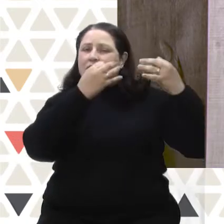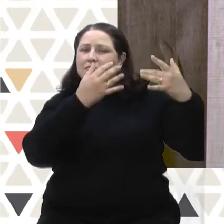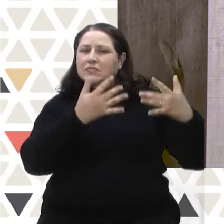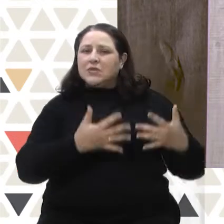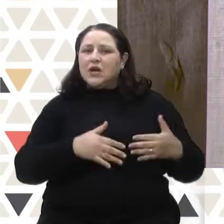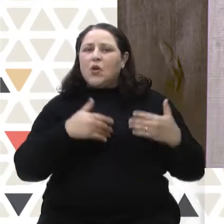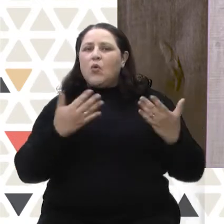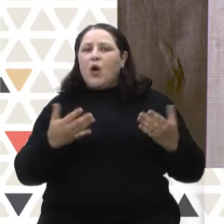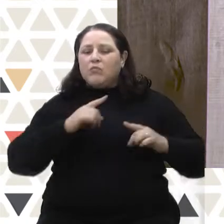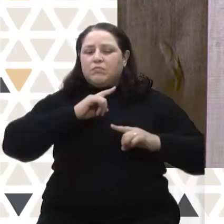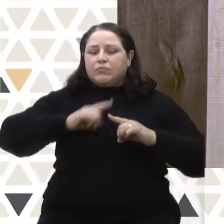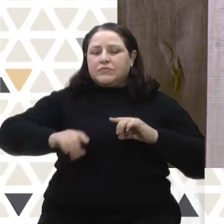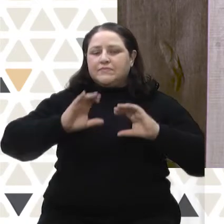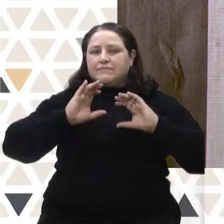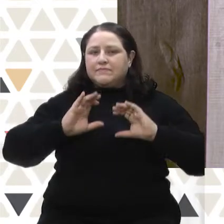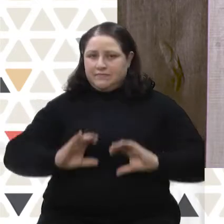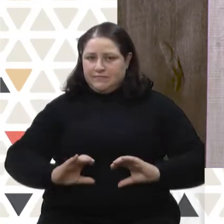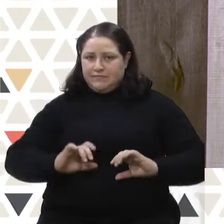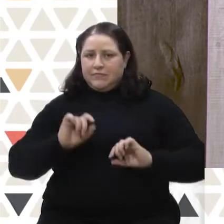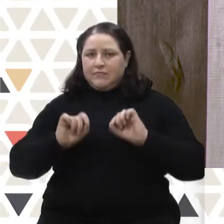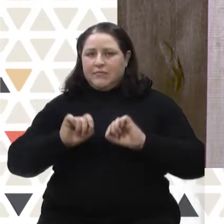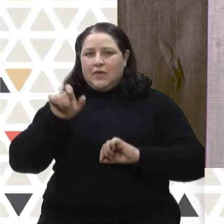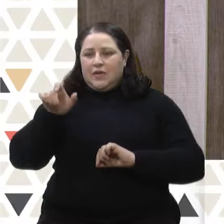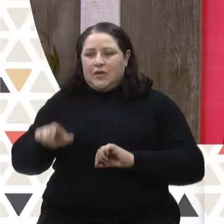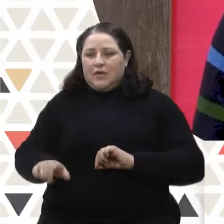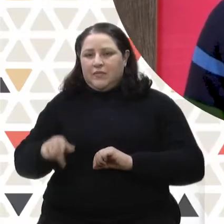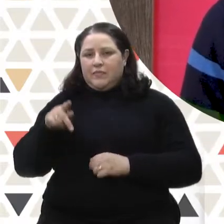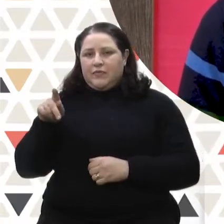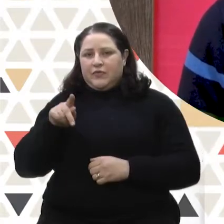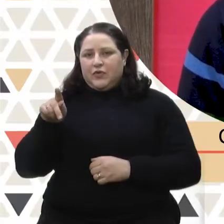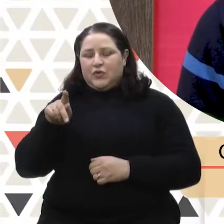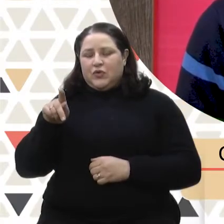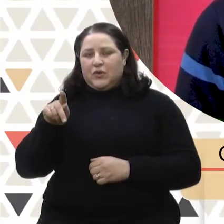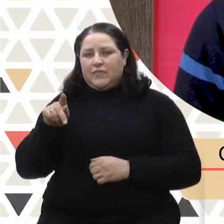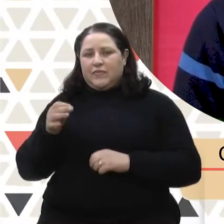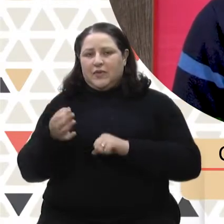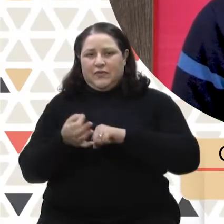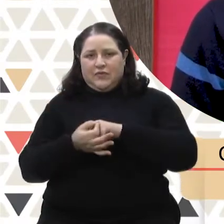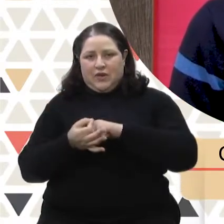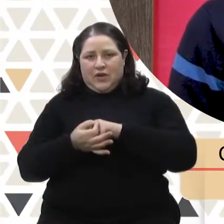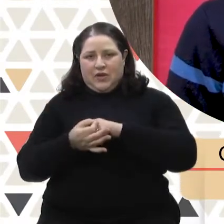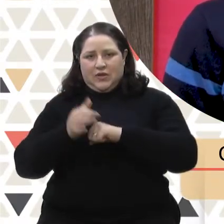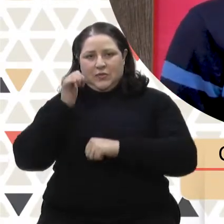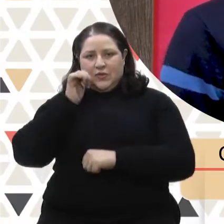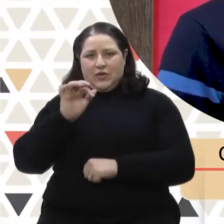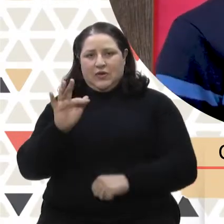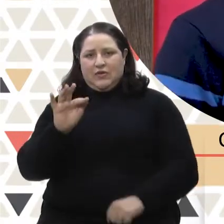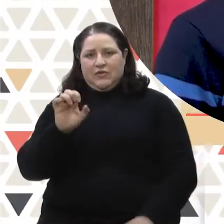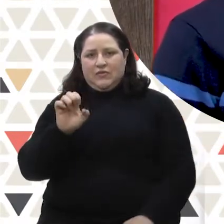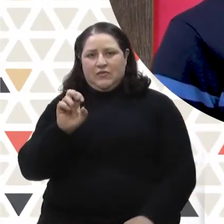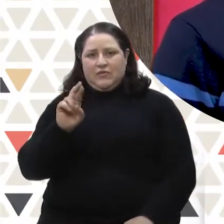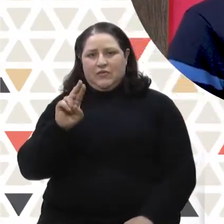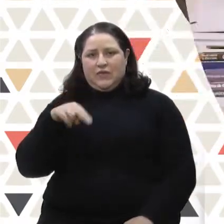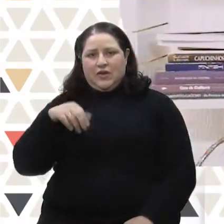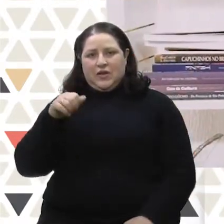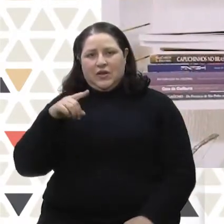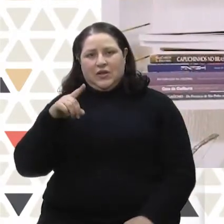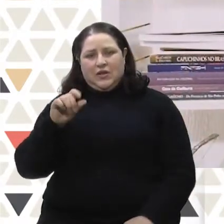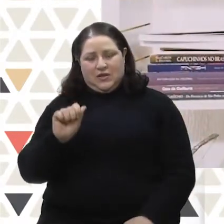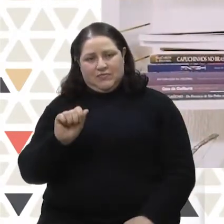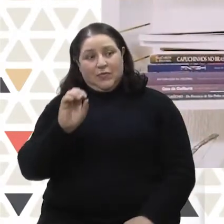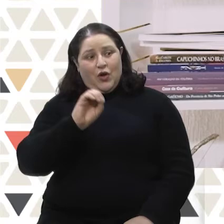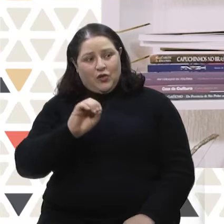Quem conta pra gente que condutas vedadas são essas é a professora e advogada Fernanda Tondim.